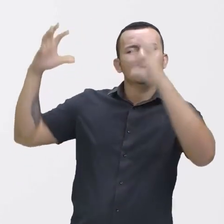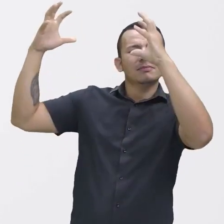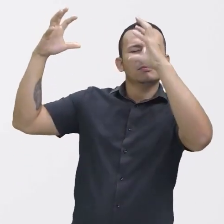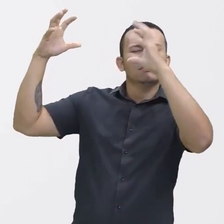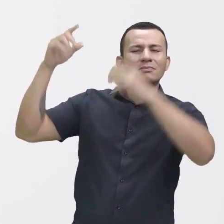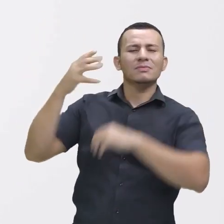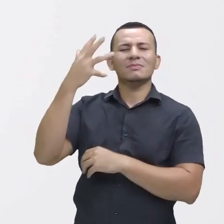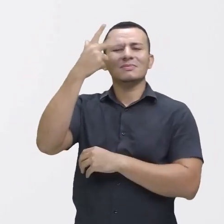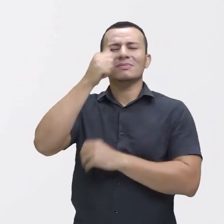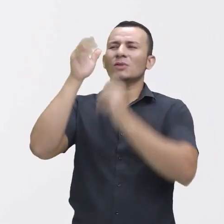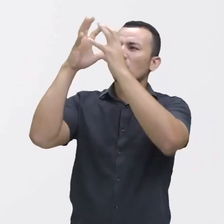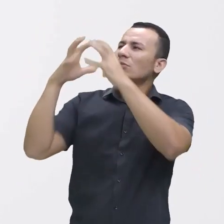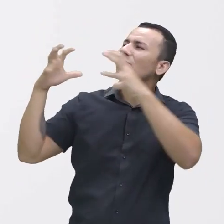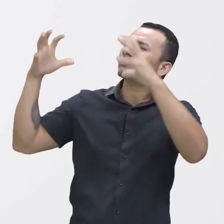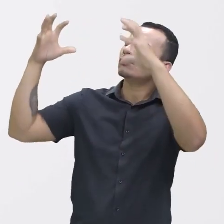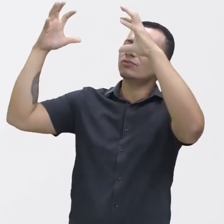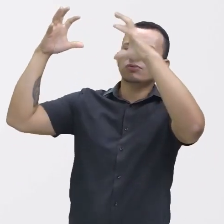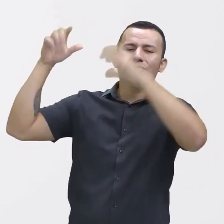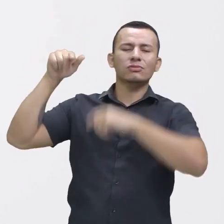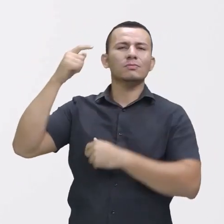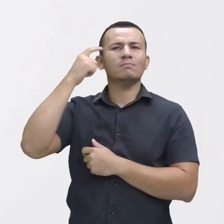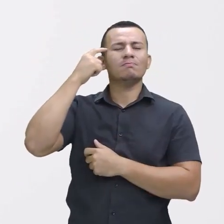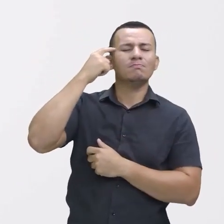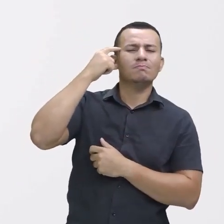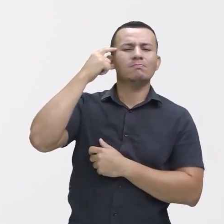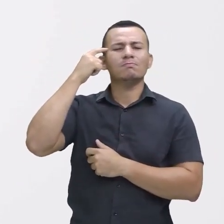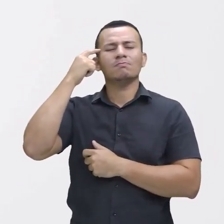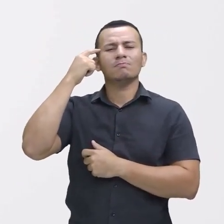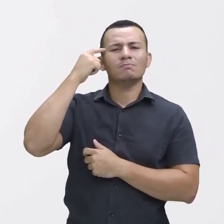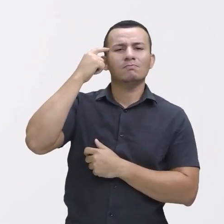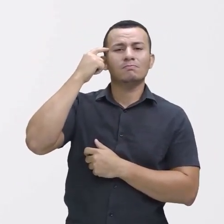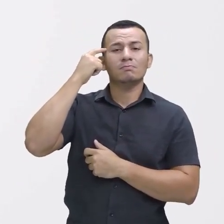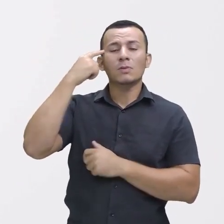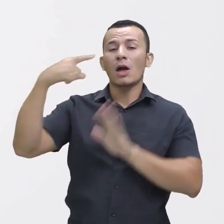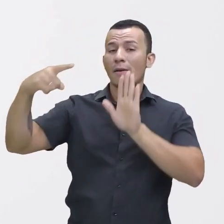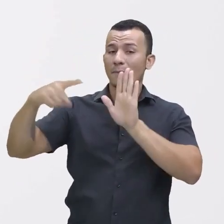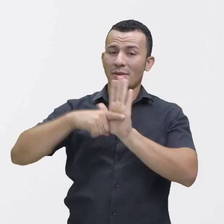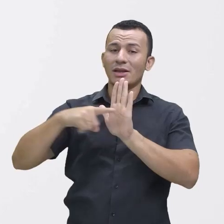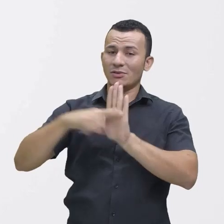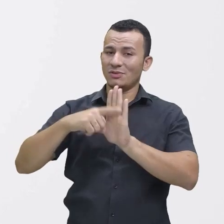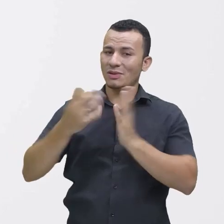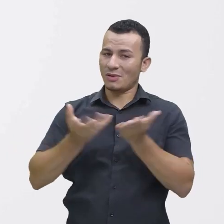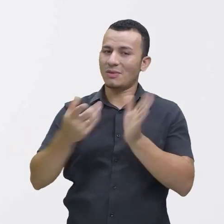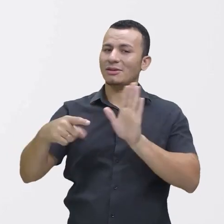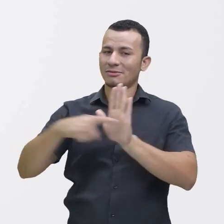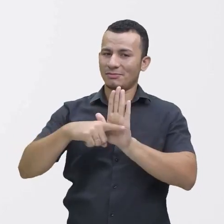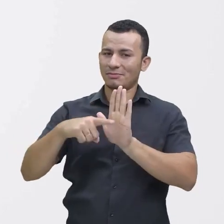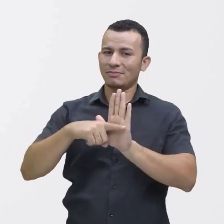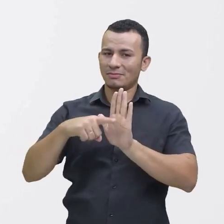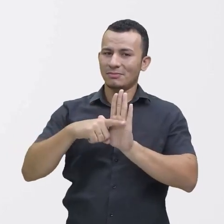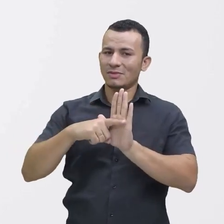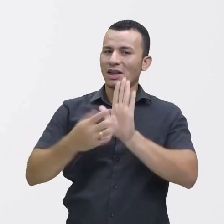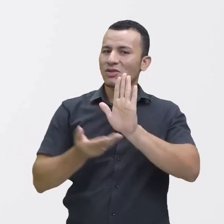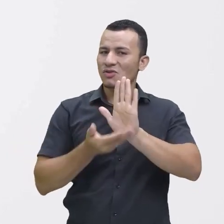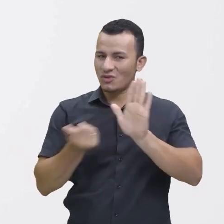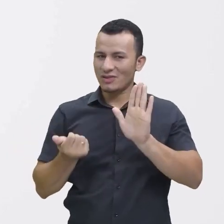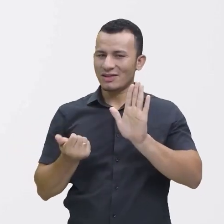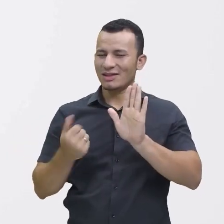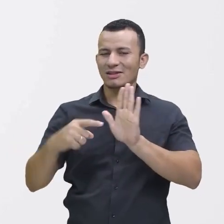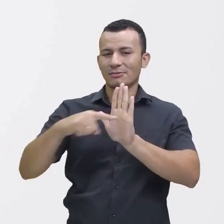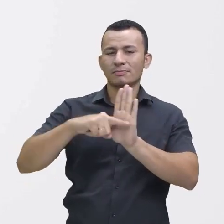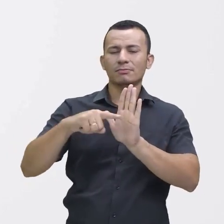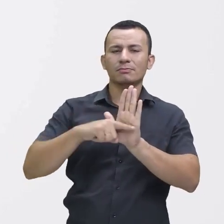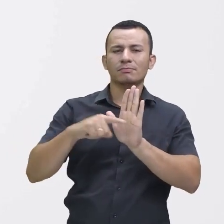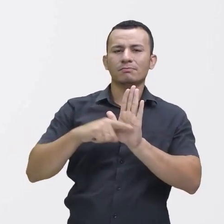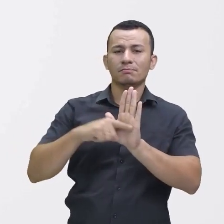nuvem linda. Agora vamos ser. Eu retirei, vai diminuir, vai subtrair.